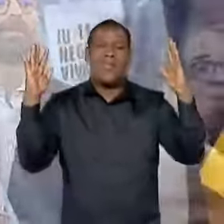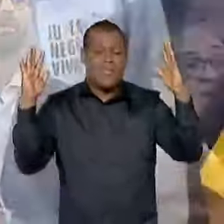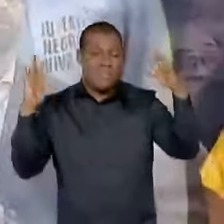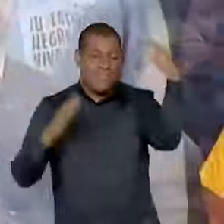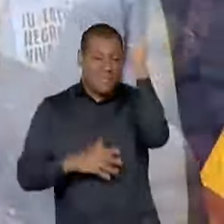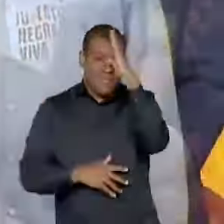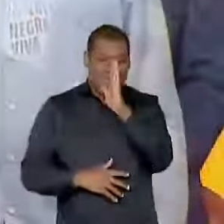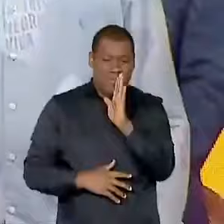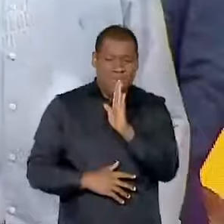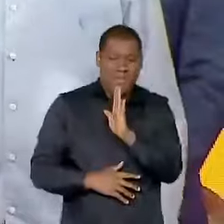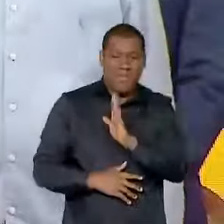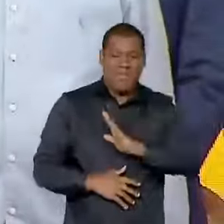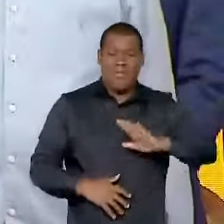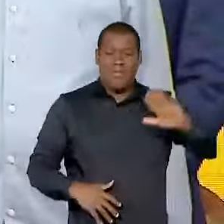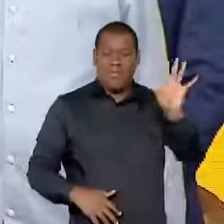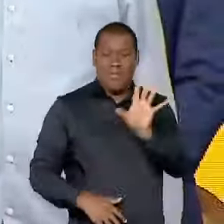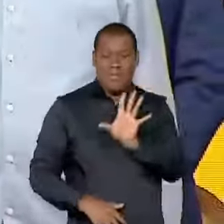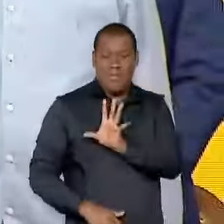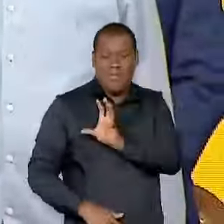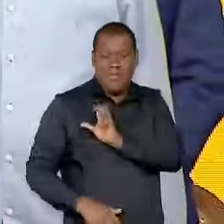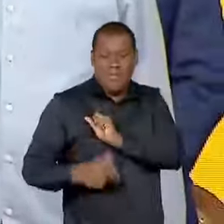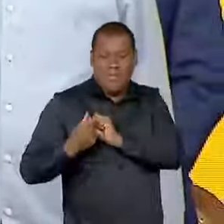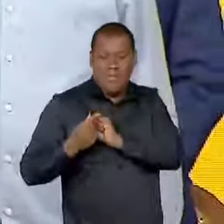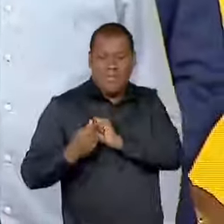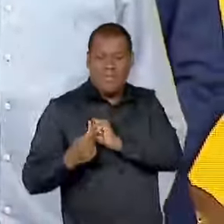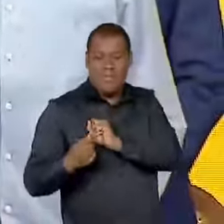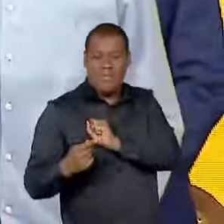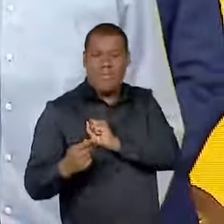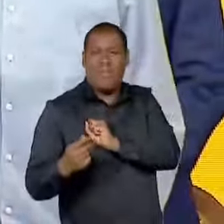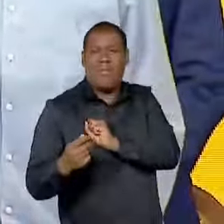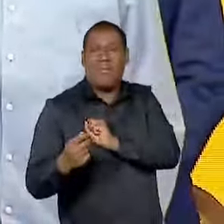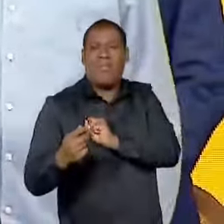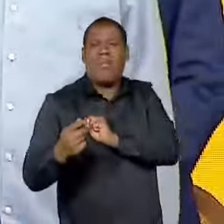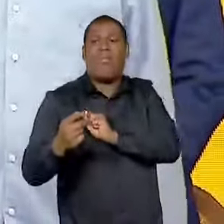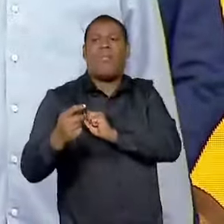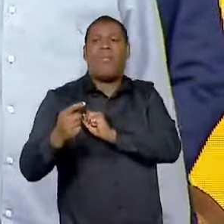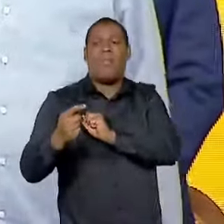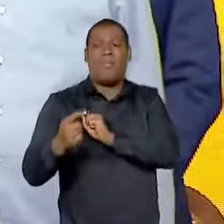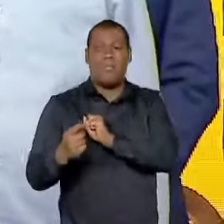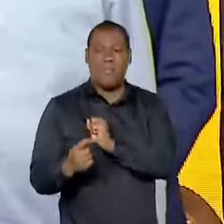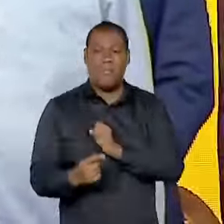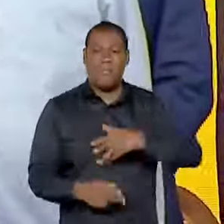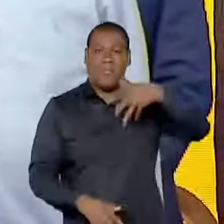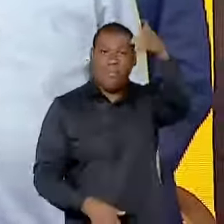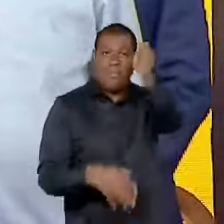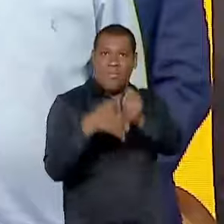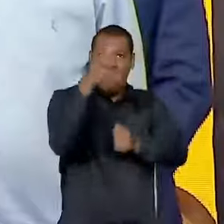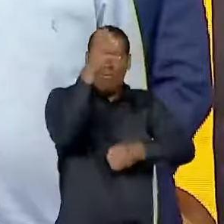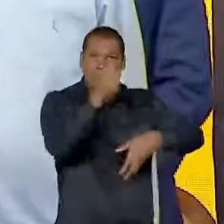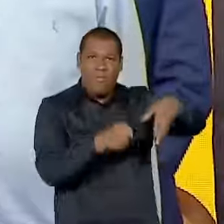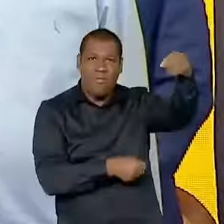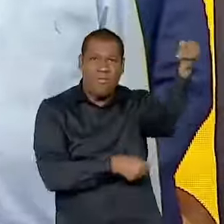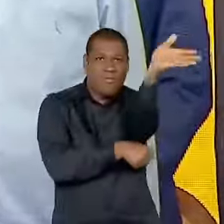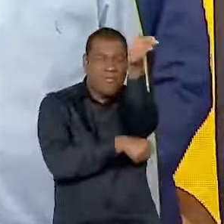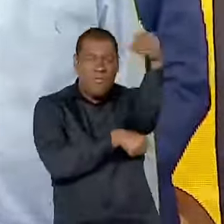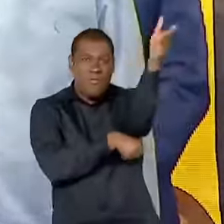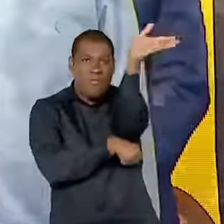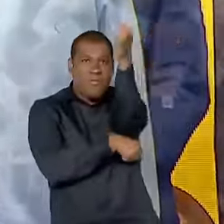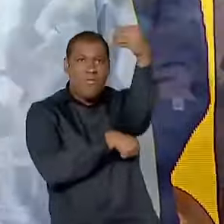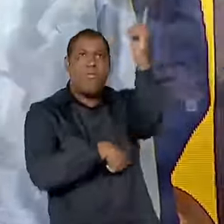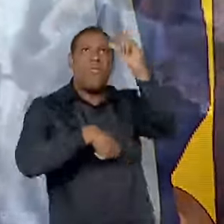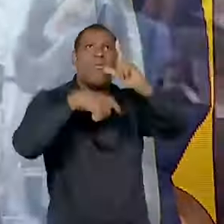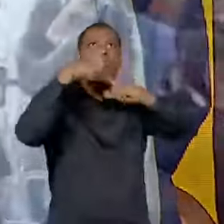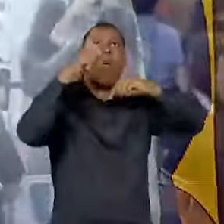salve Brasil, de amor eterno seja símbolo o lábaro